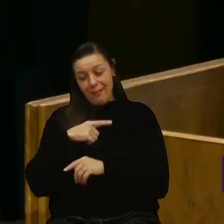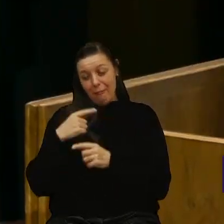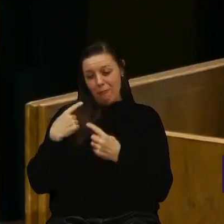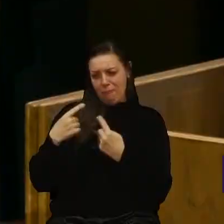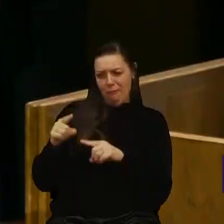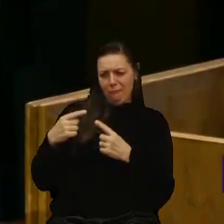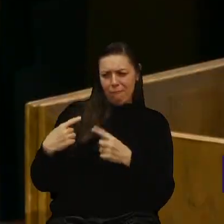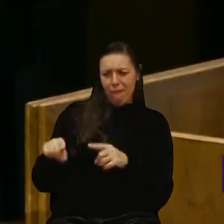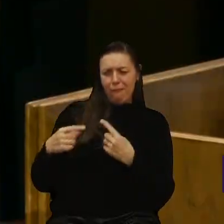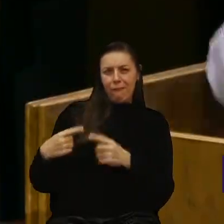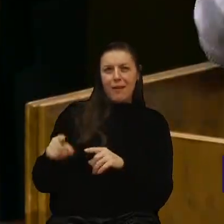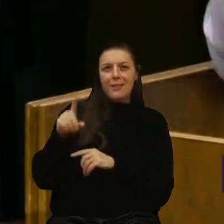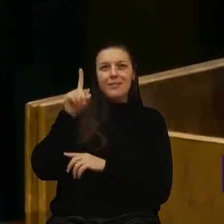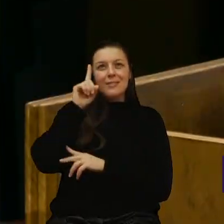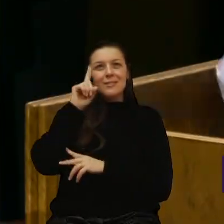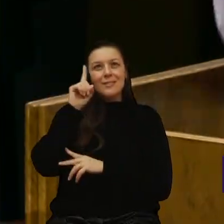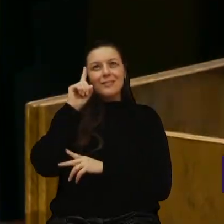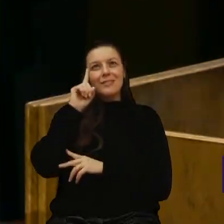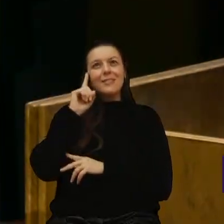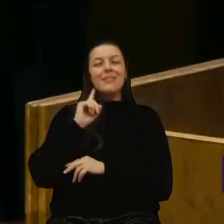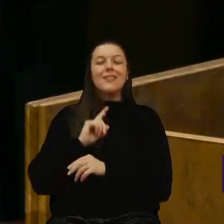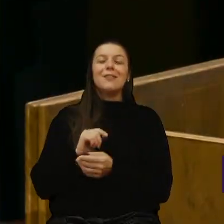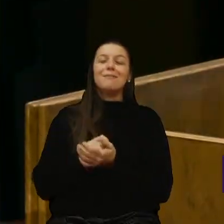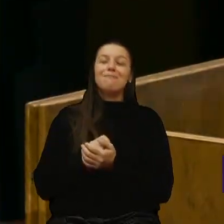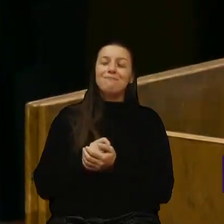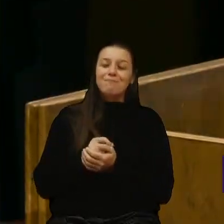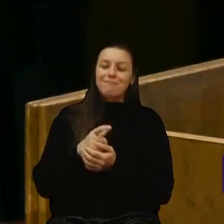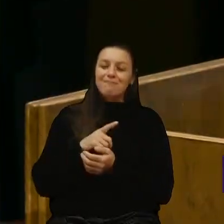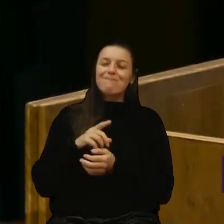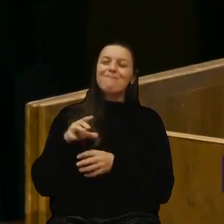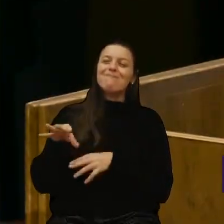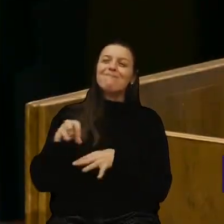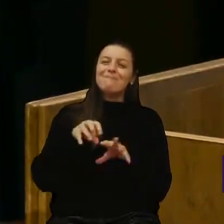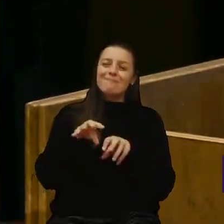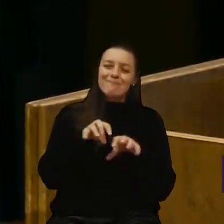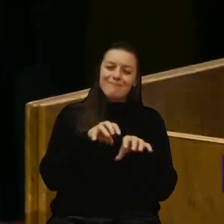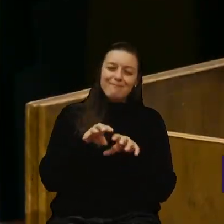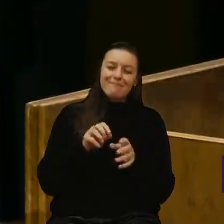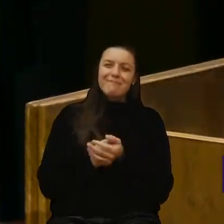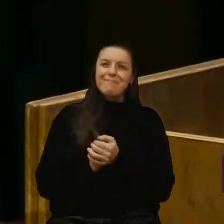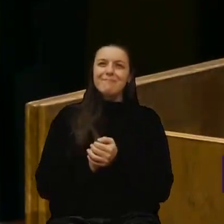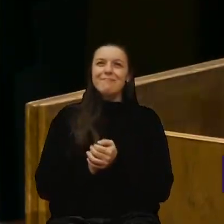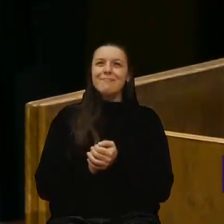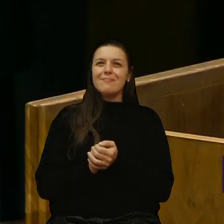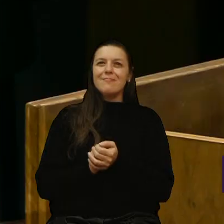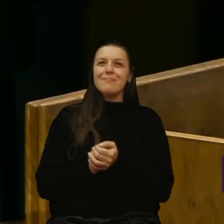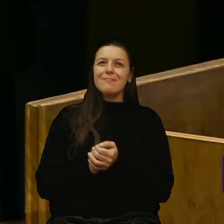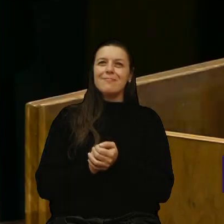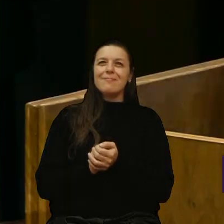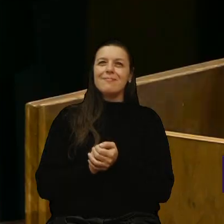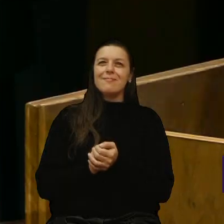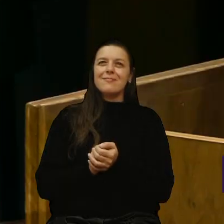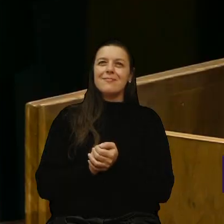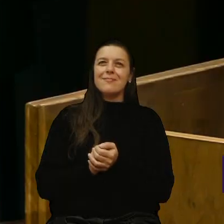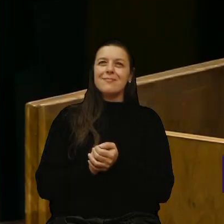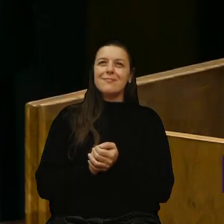atacados cotidianamente, e graças aos catadores que menos